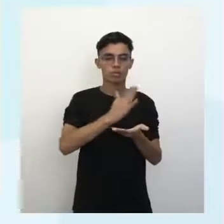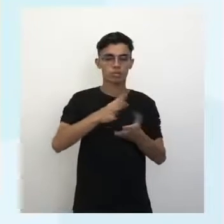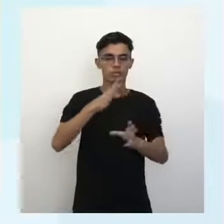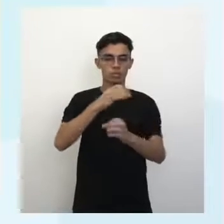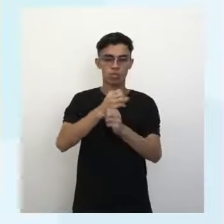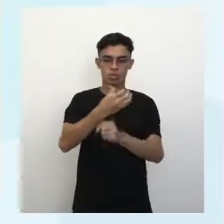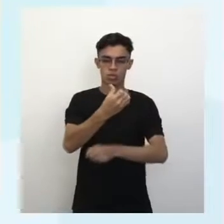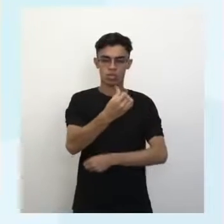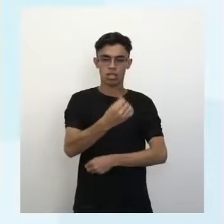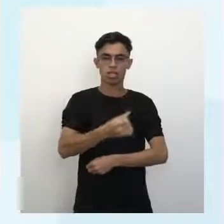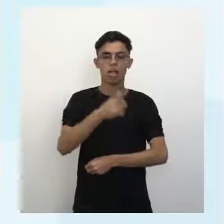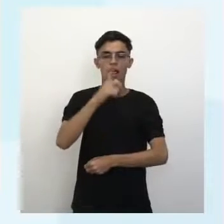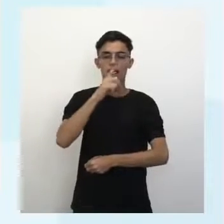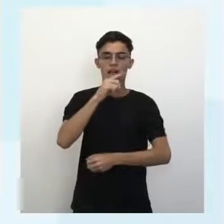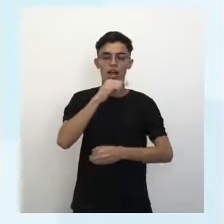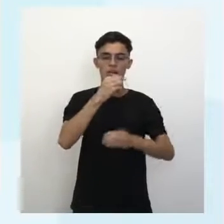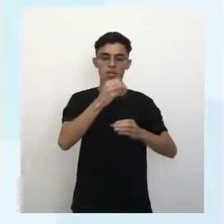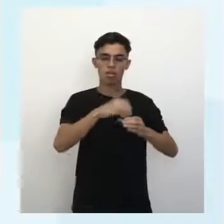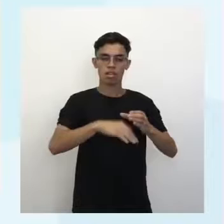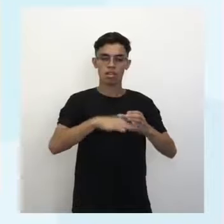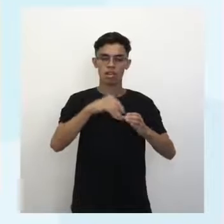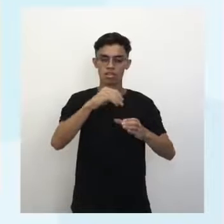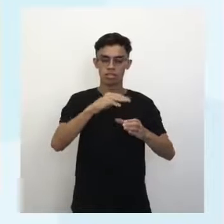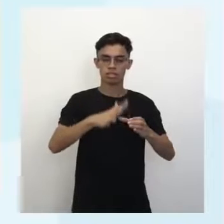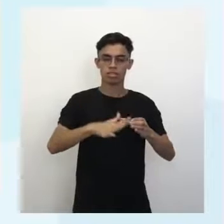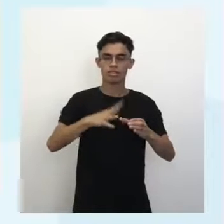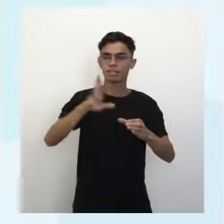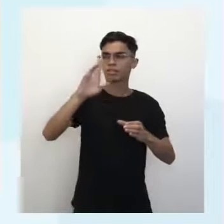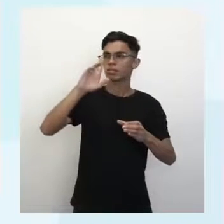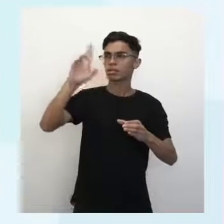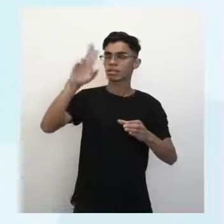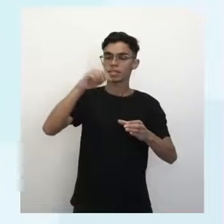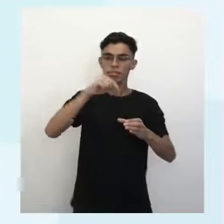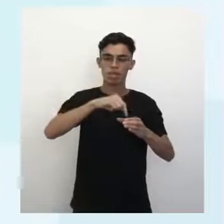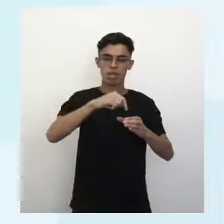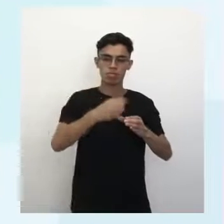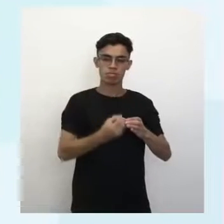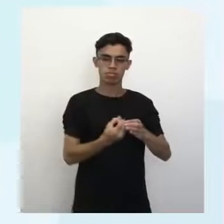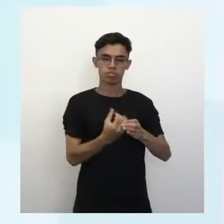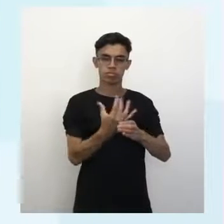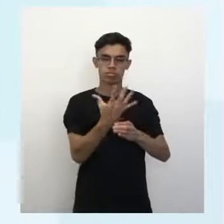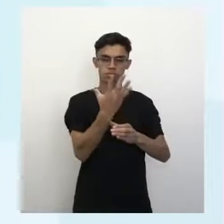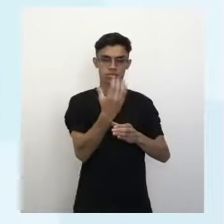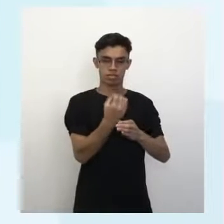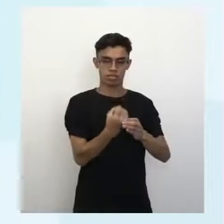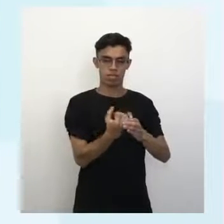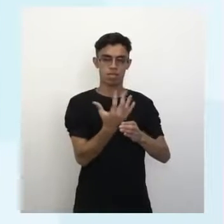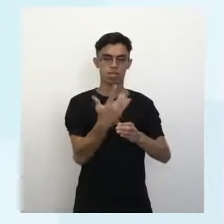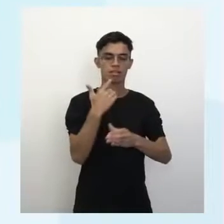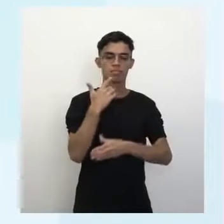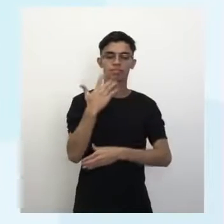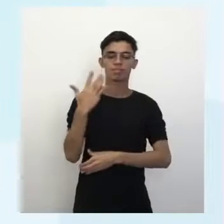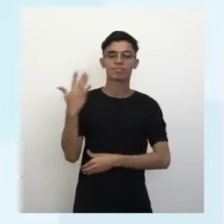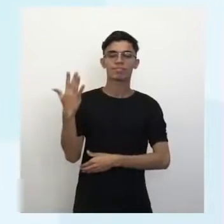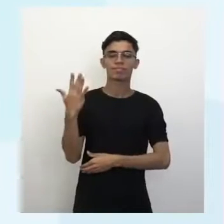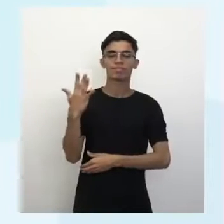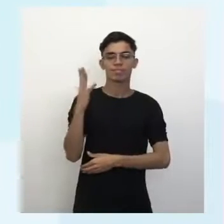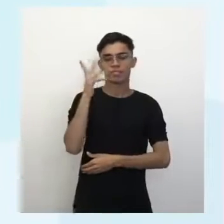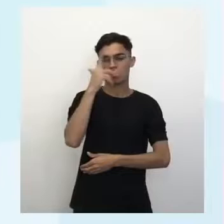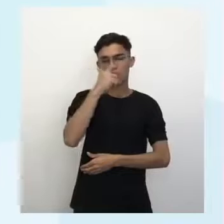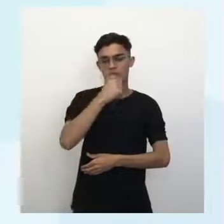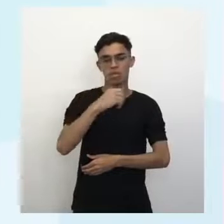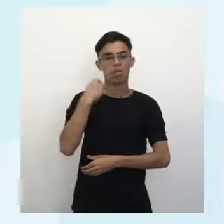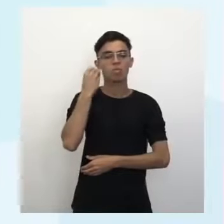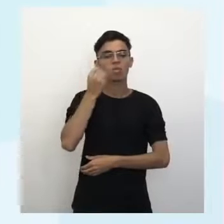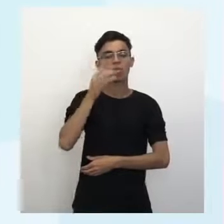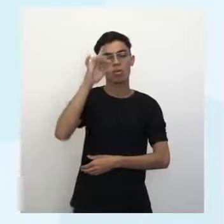E mergulhei ela na água com a esperança que ela brotasse, tá bom? Esse era o experimento. Então tá aí, ó que bonitão que ficou. Isso aí eu